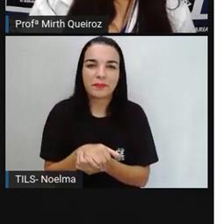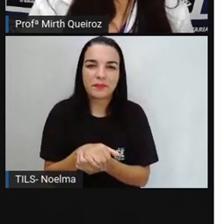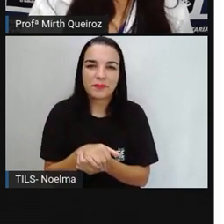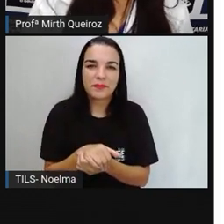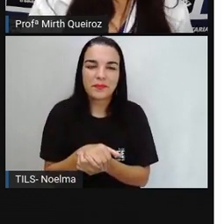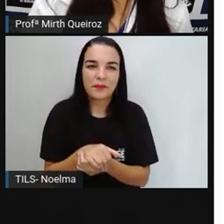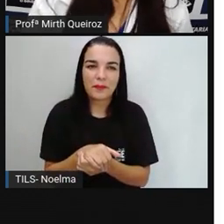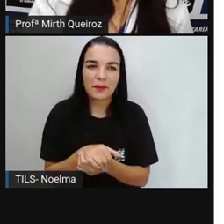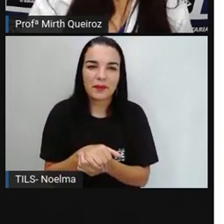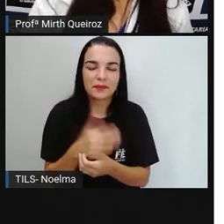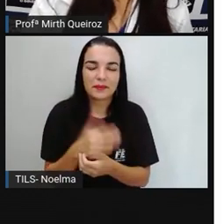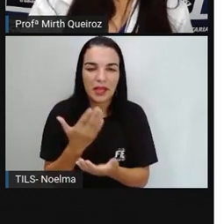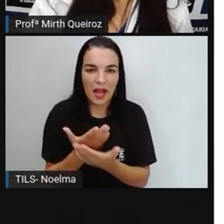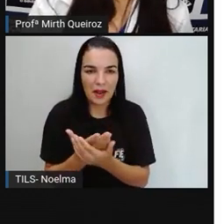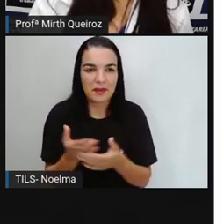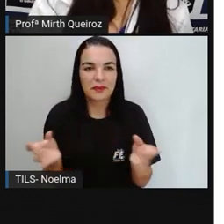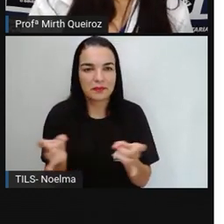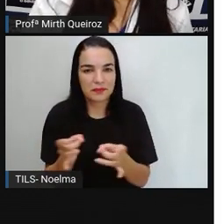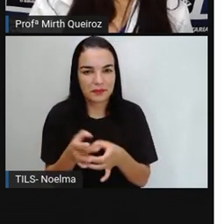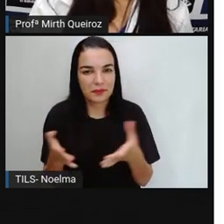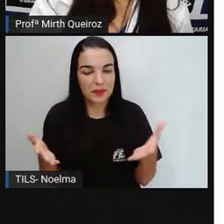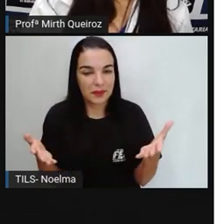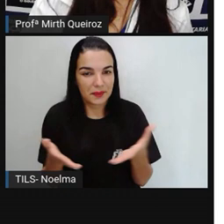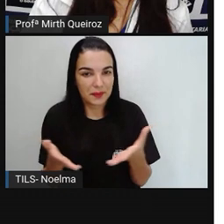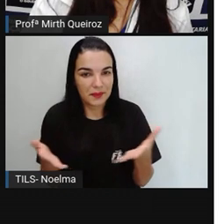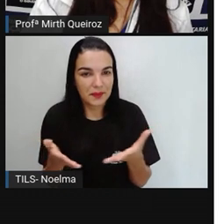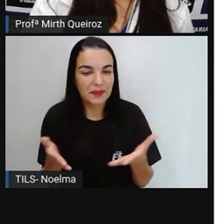ela vai ficando por aqui.